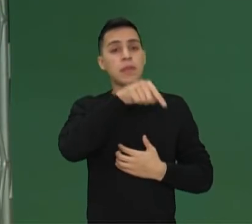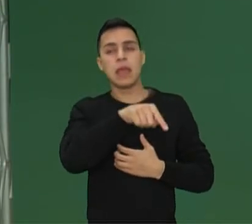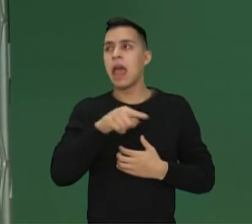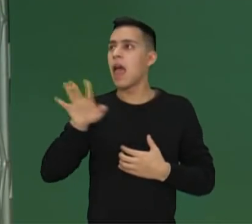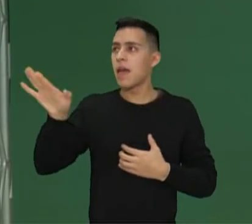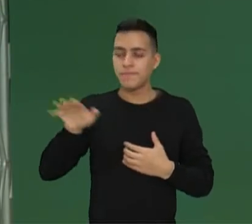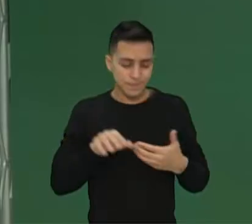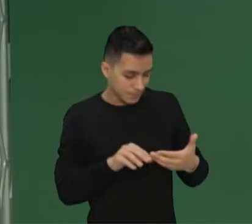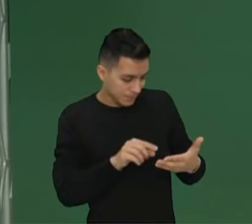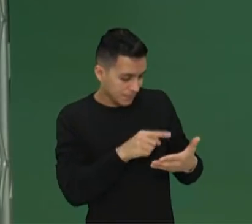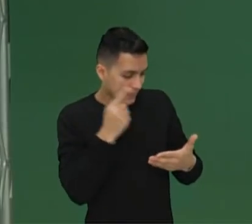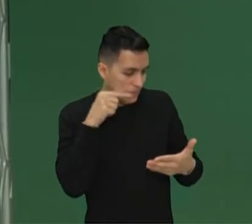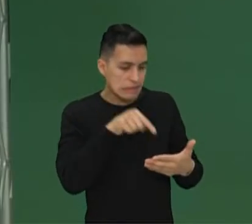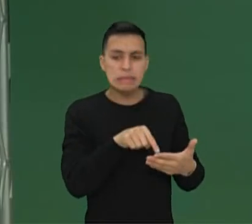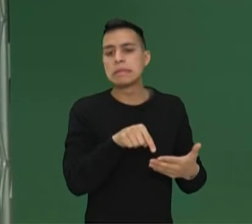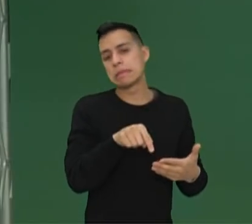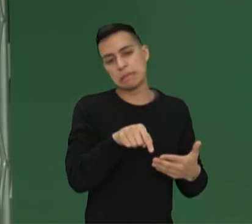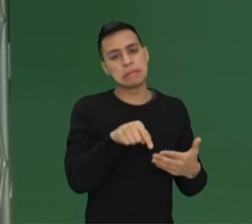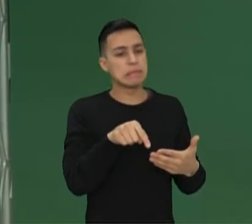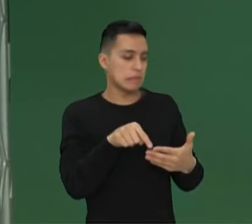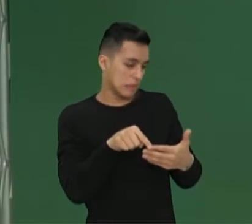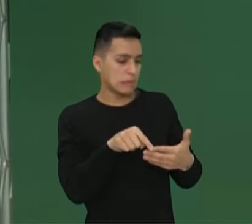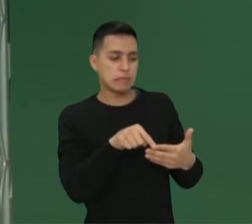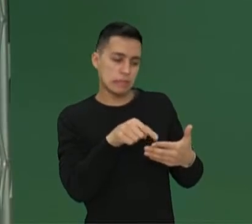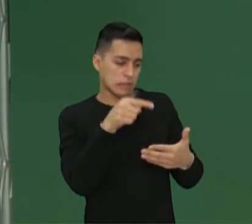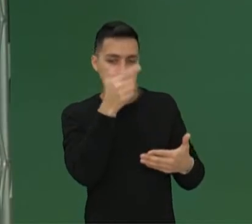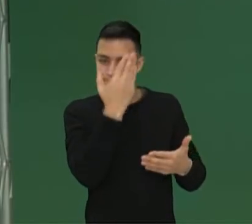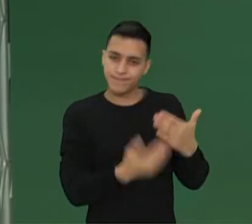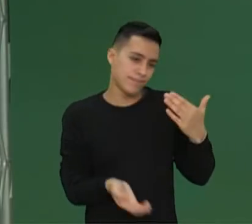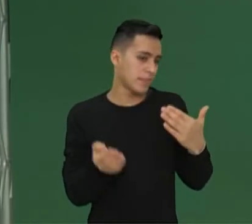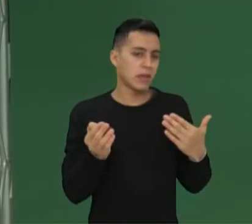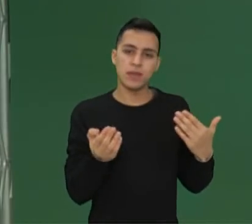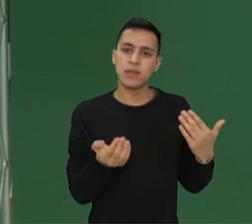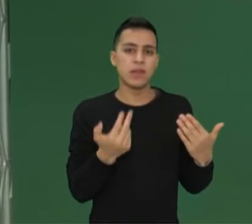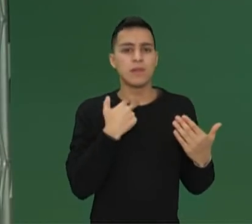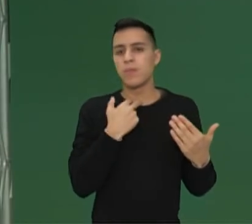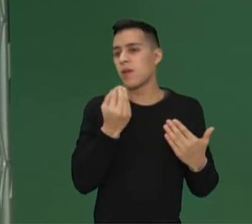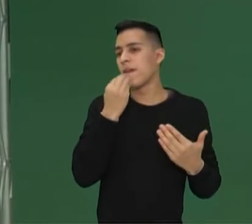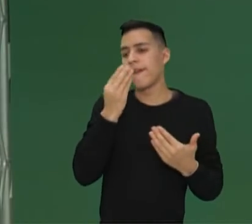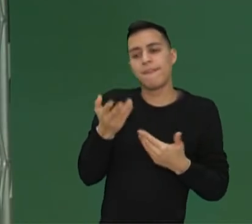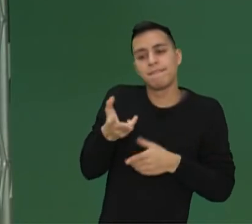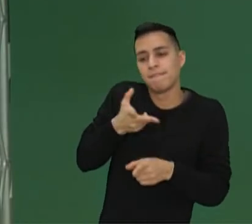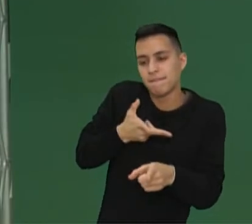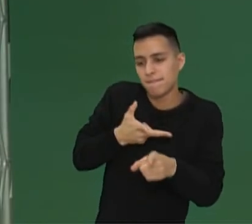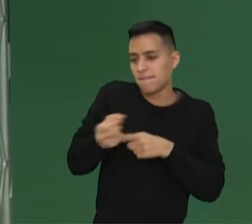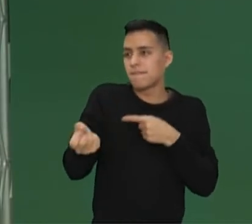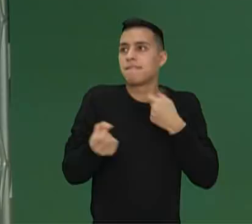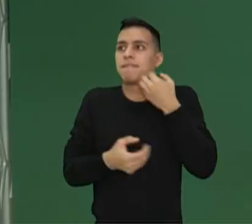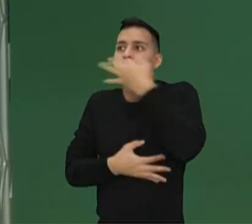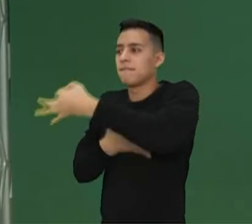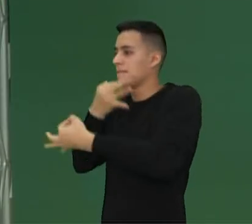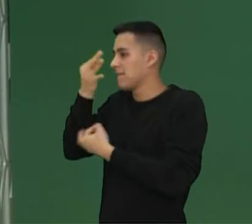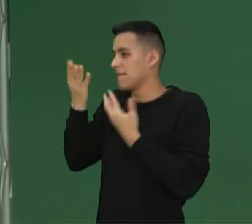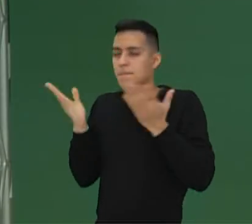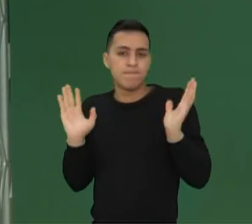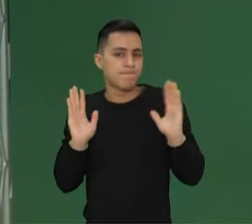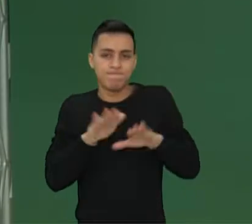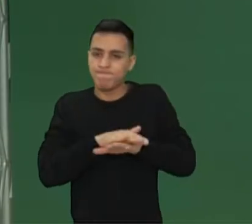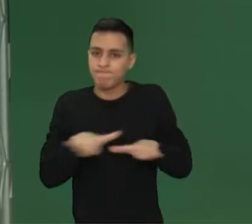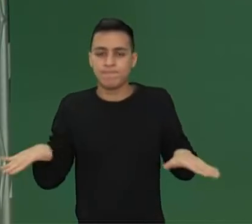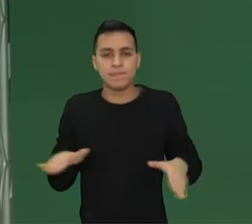vai conferir a tua terceira jogada irregular, vai ter desclassificado o jogo. Você não vai ter nem chance de argumentar, de